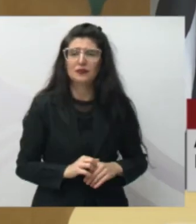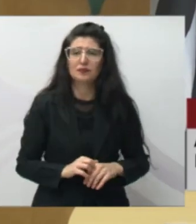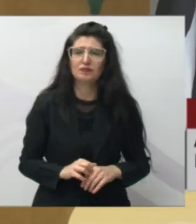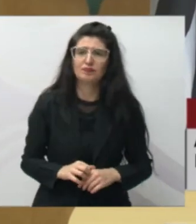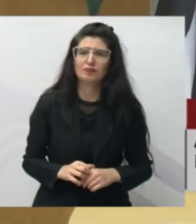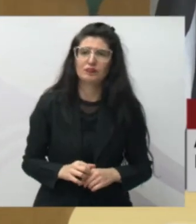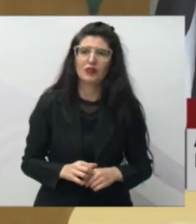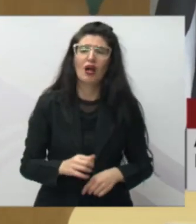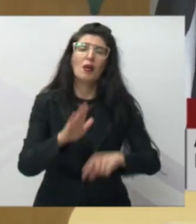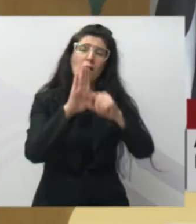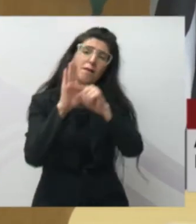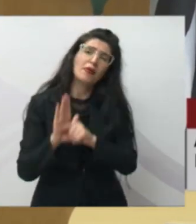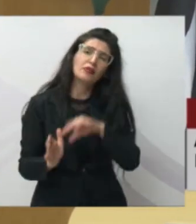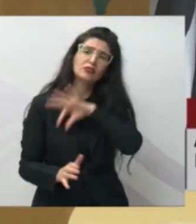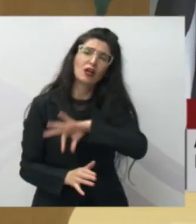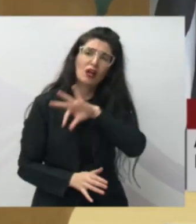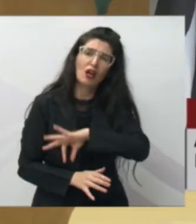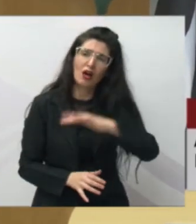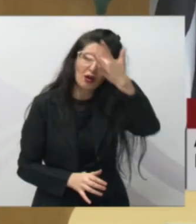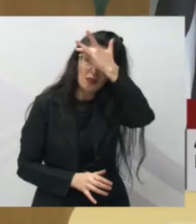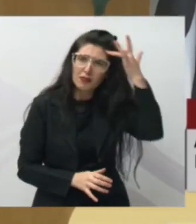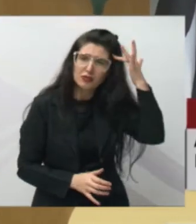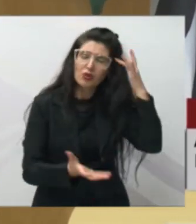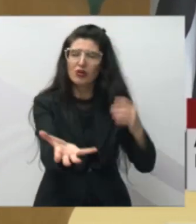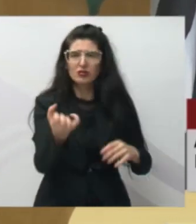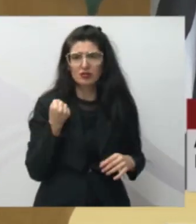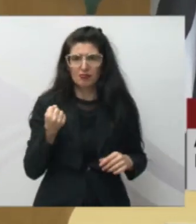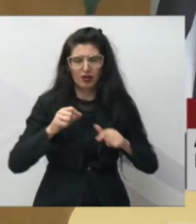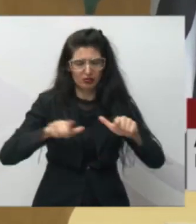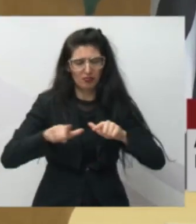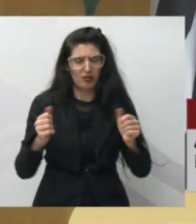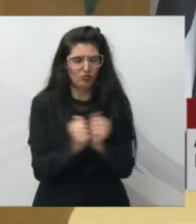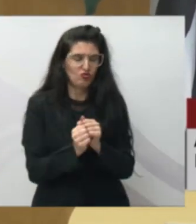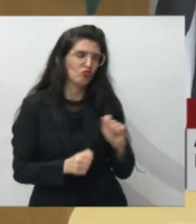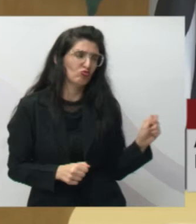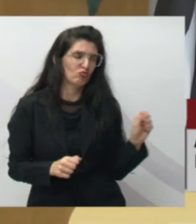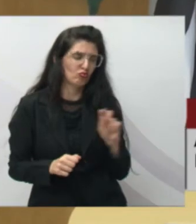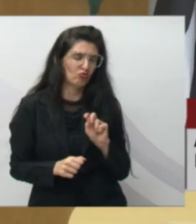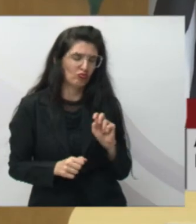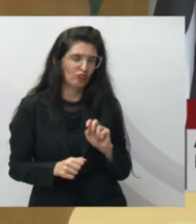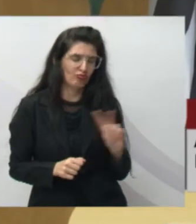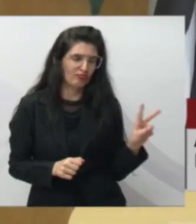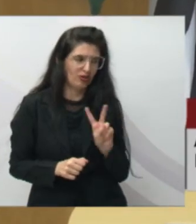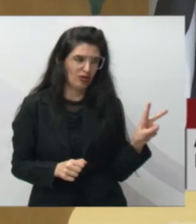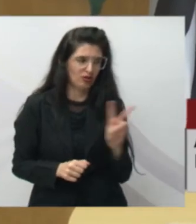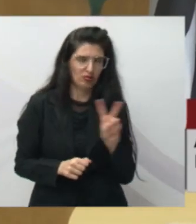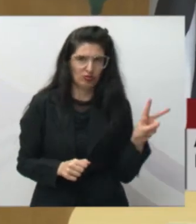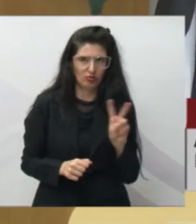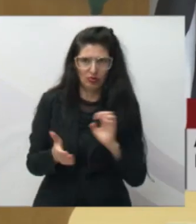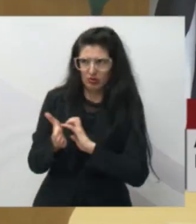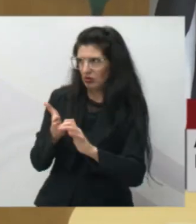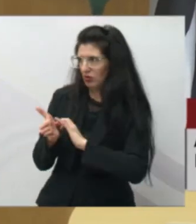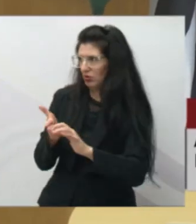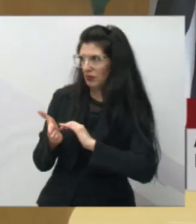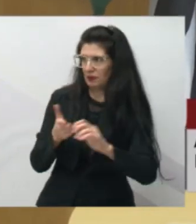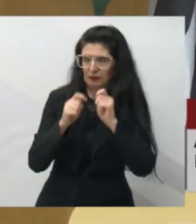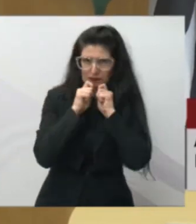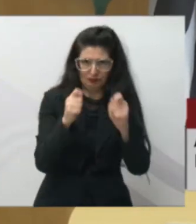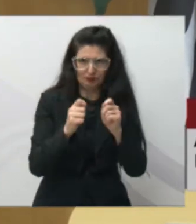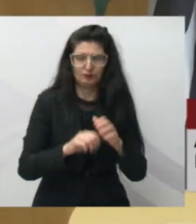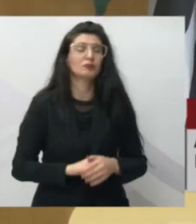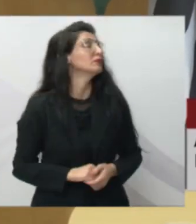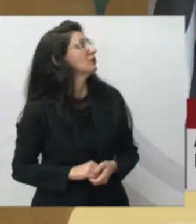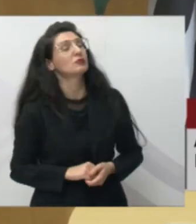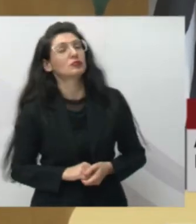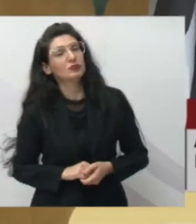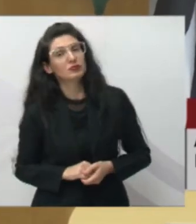maioria. Então, é um momento de sacrifício, Valmir, onde os pais de família aí, a gente vê diversas famílias, diversos comerciantes